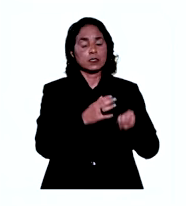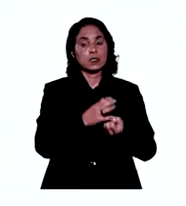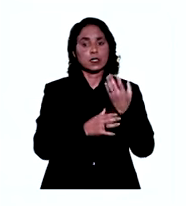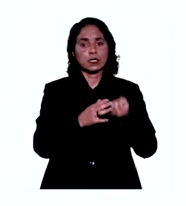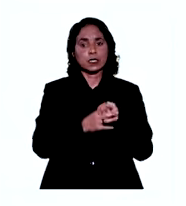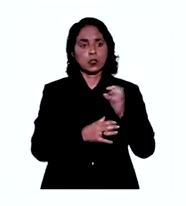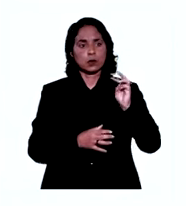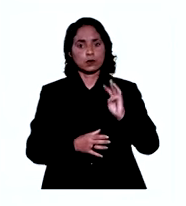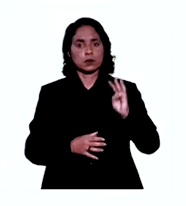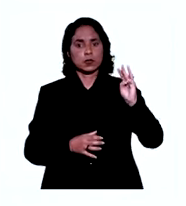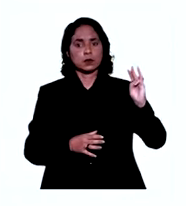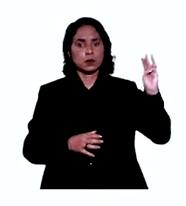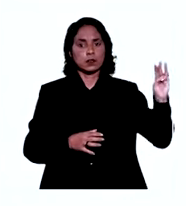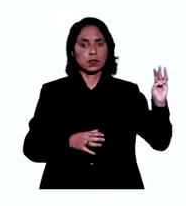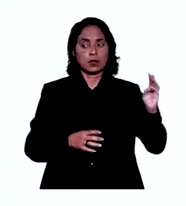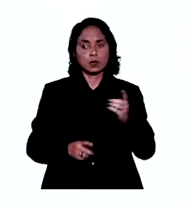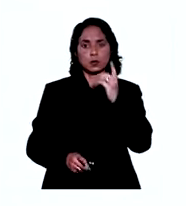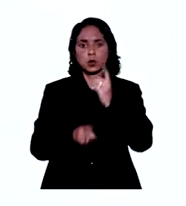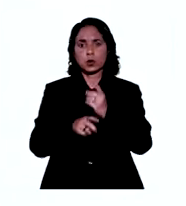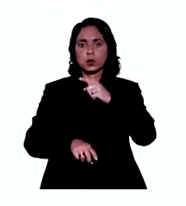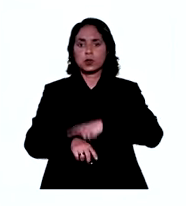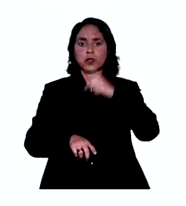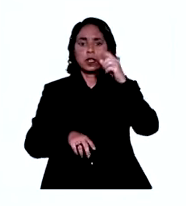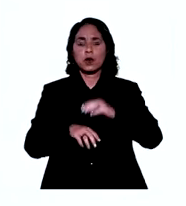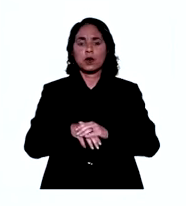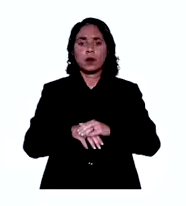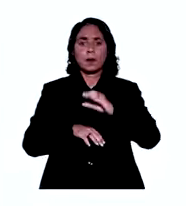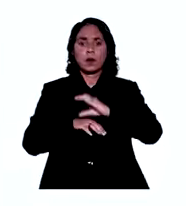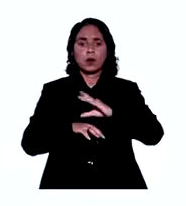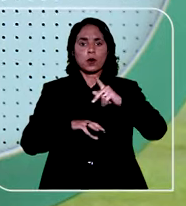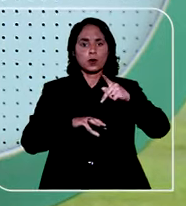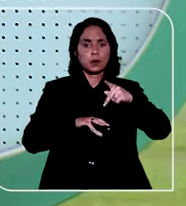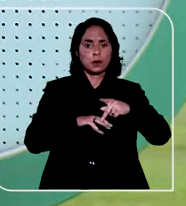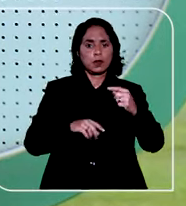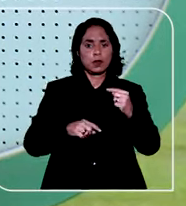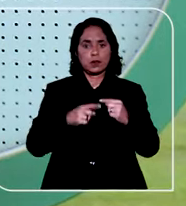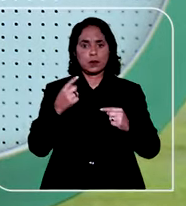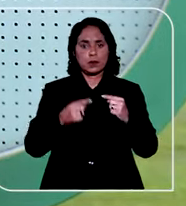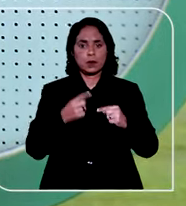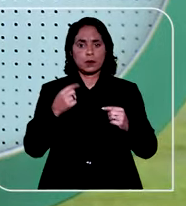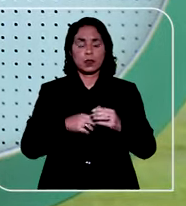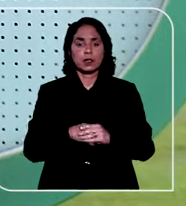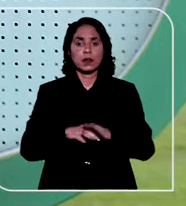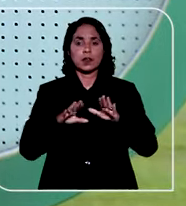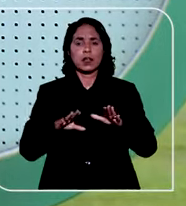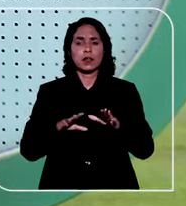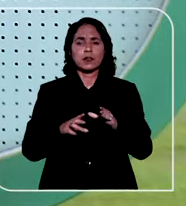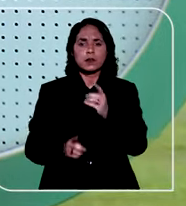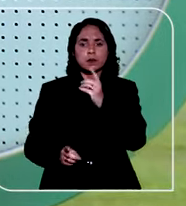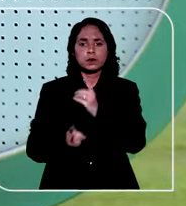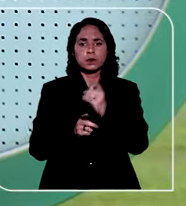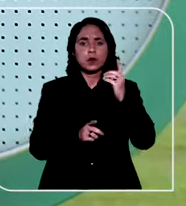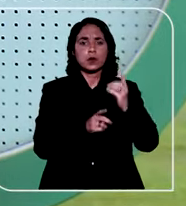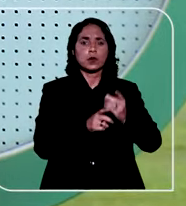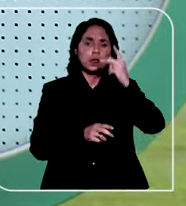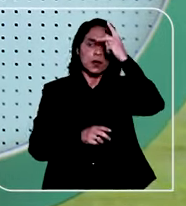preparado o que violaria o código penal na ocasião para identificar pessoas envolvidas em crimes de pornografia infantil